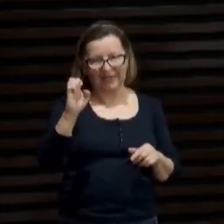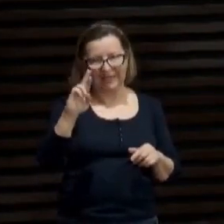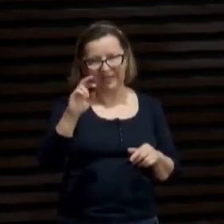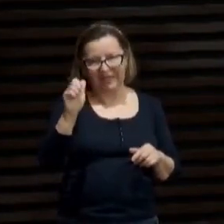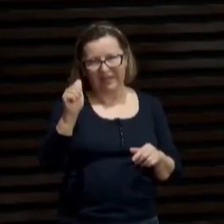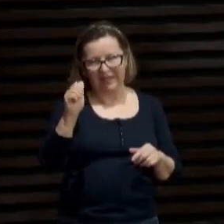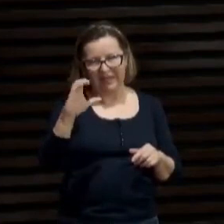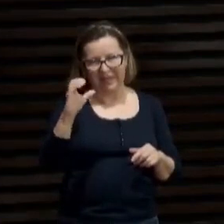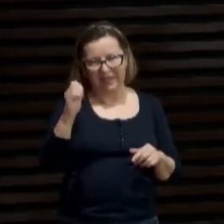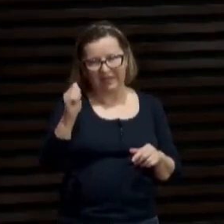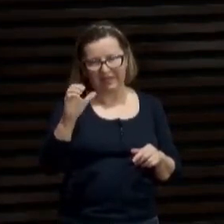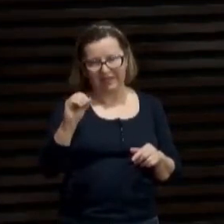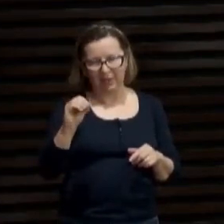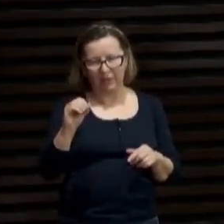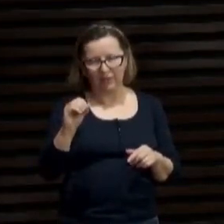de você